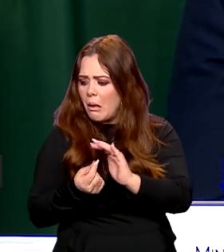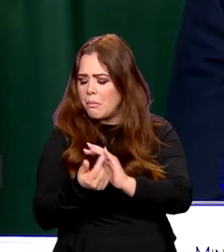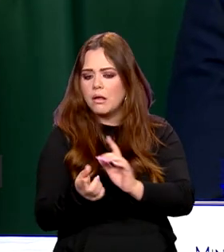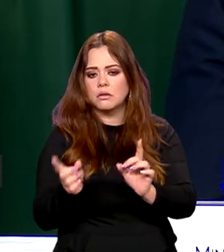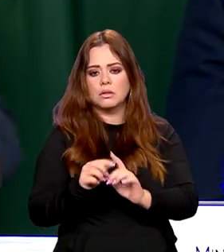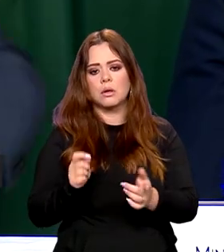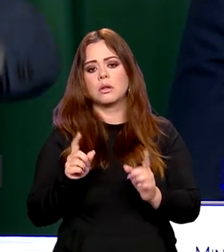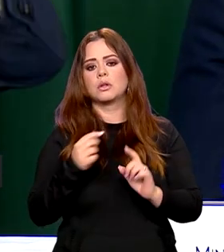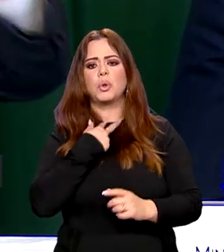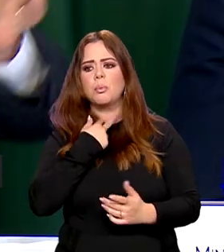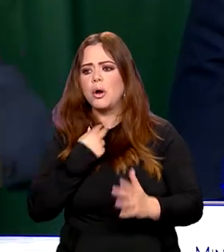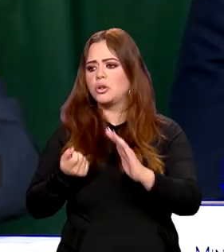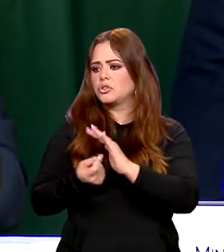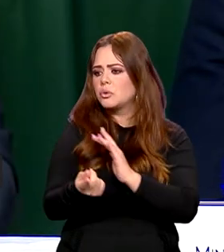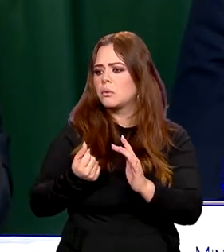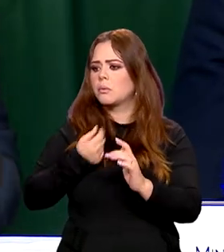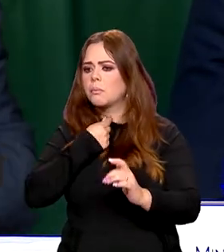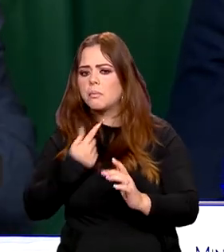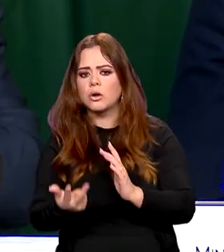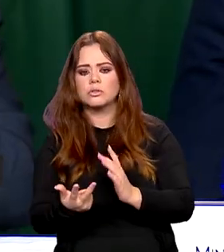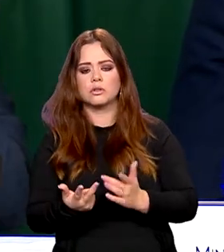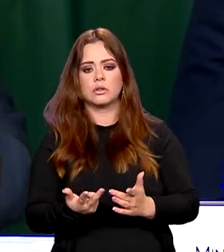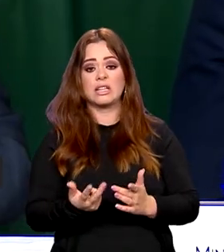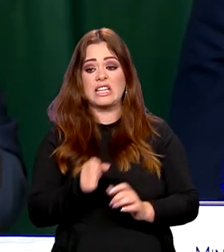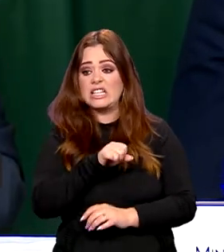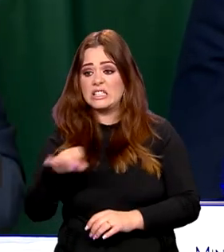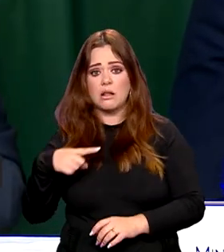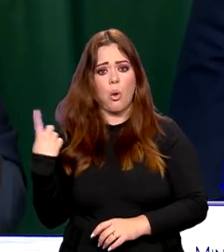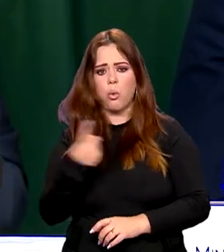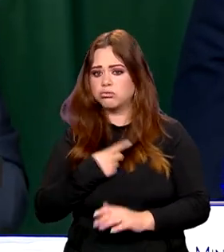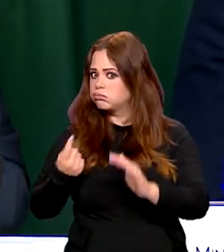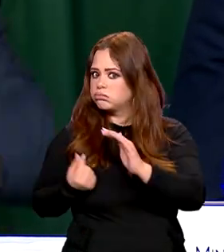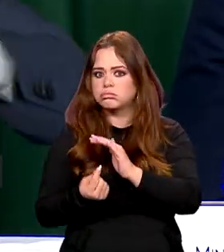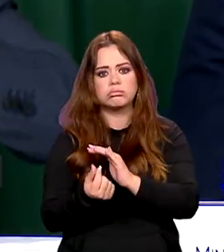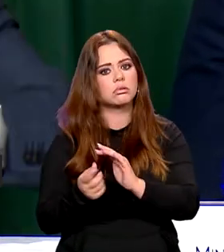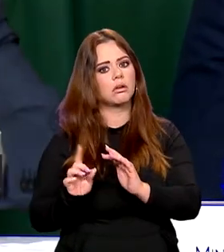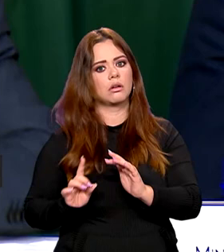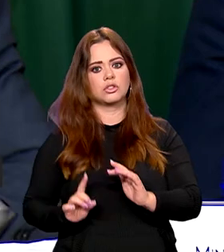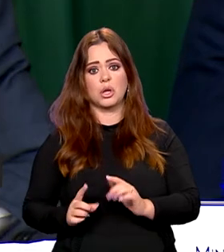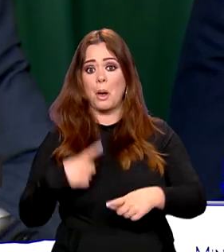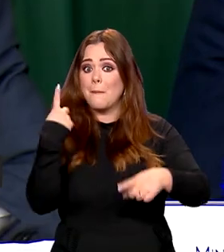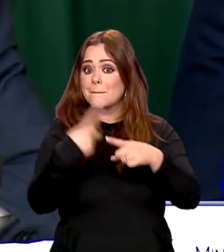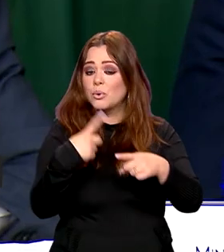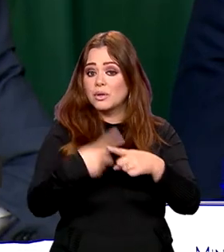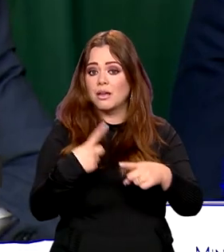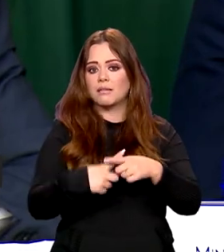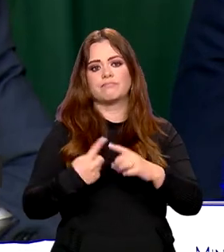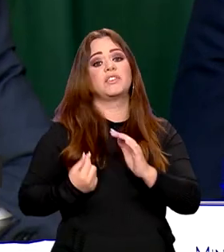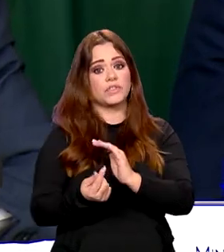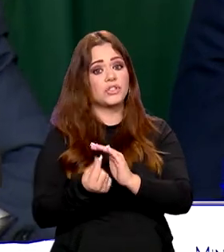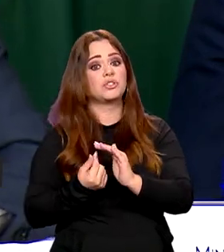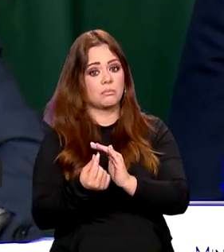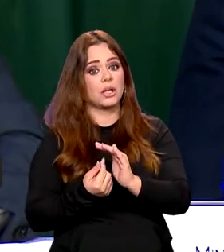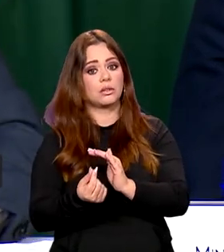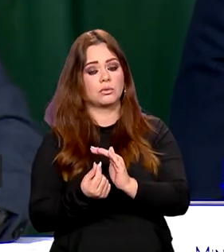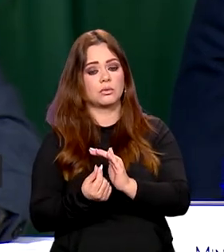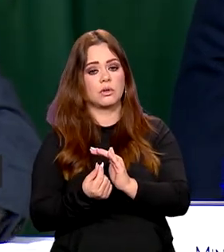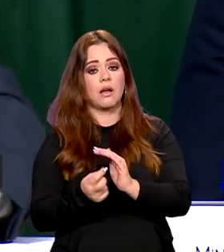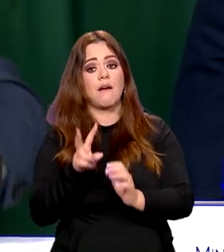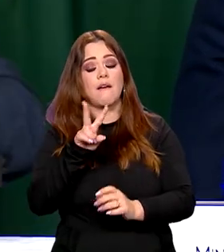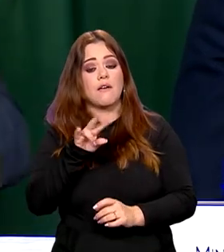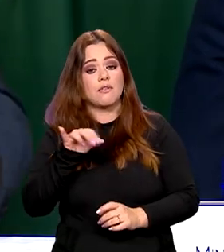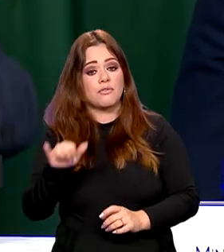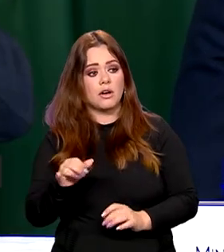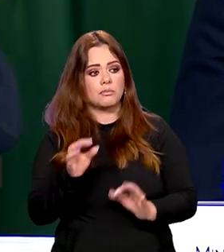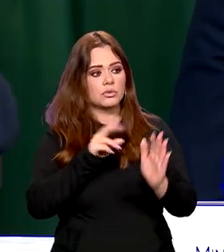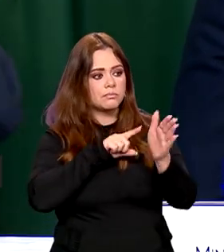investir no CQ porque é gasto, não pode... Se a gente não investir, porque é investimento, a gente vai ter que depois